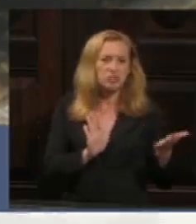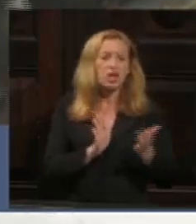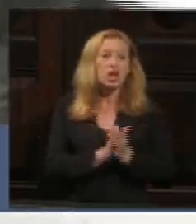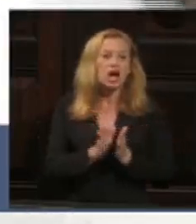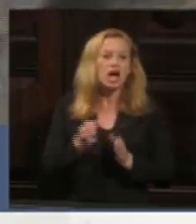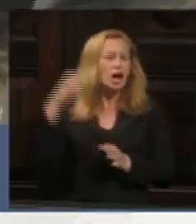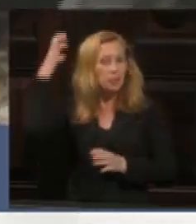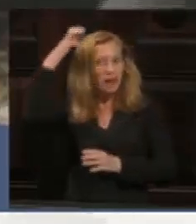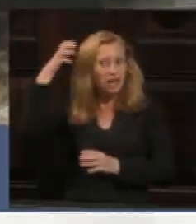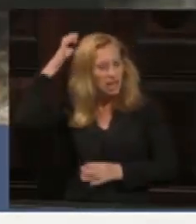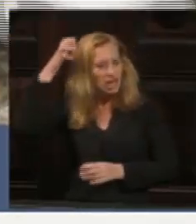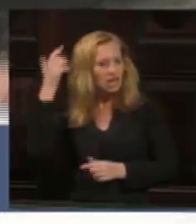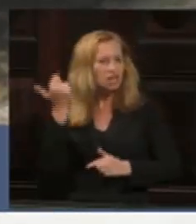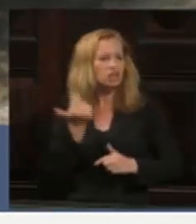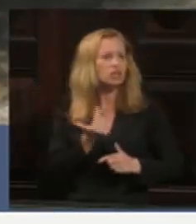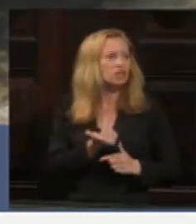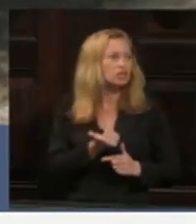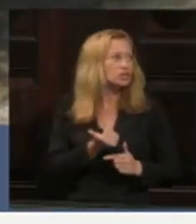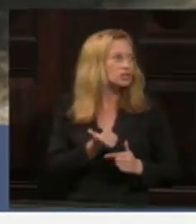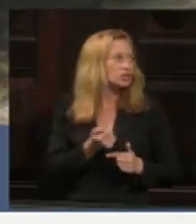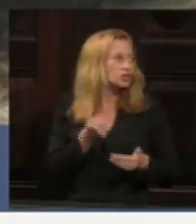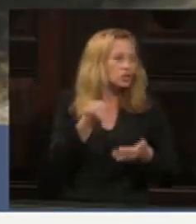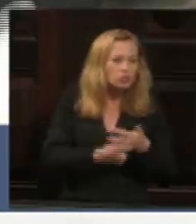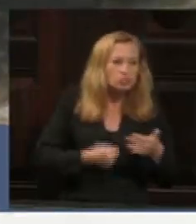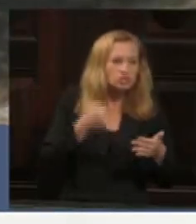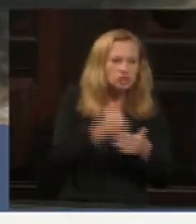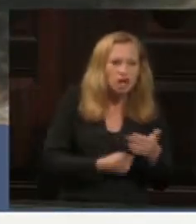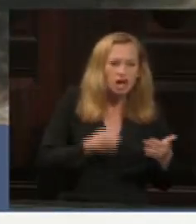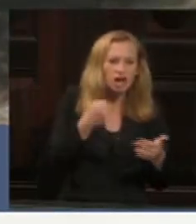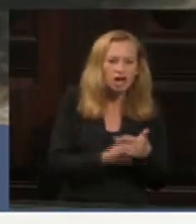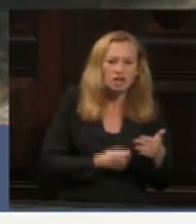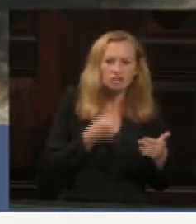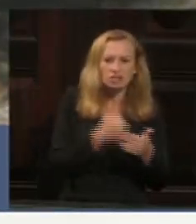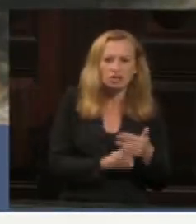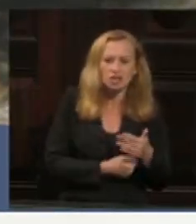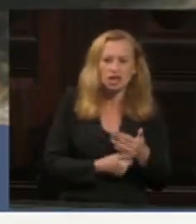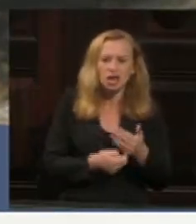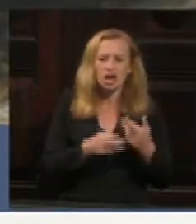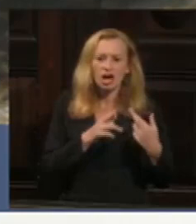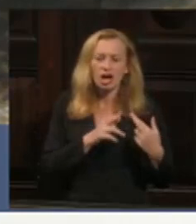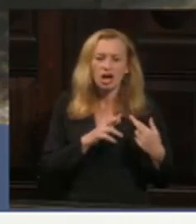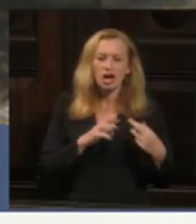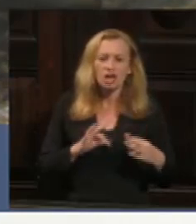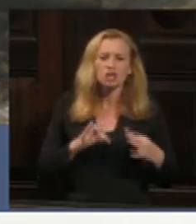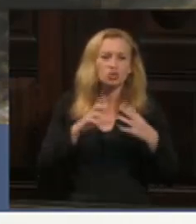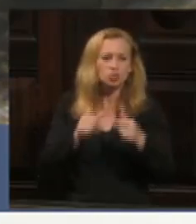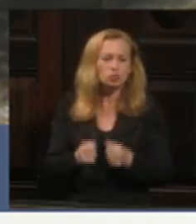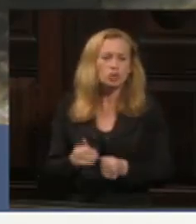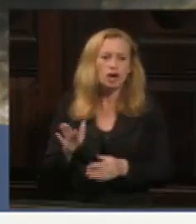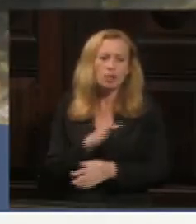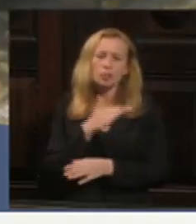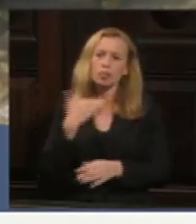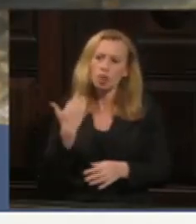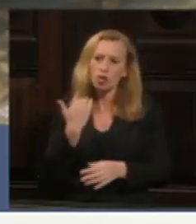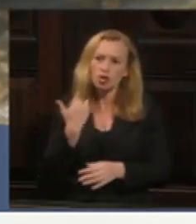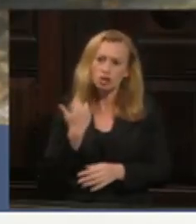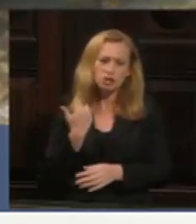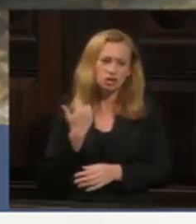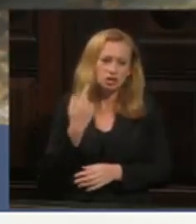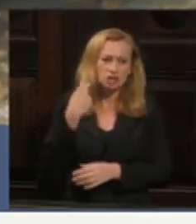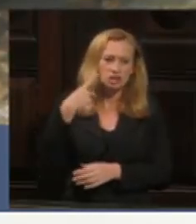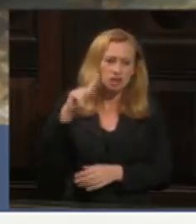ela lutava a favor dos negros, a favor das minorias, não. A morte dela foi encomendada por